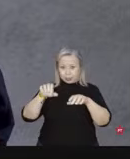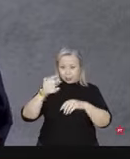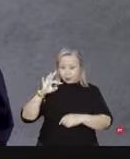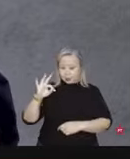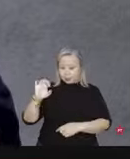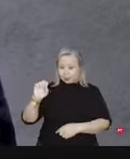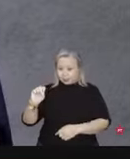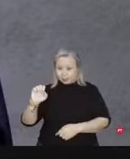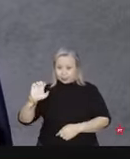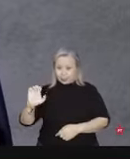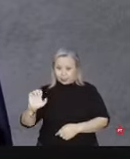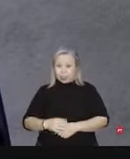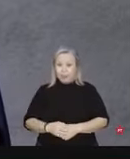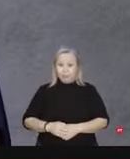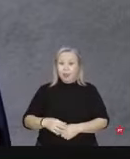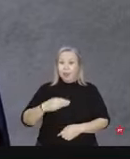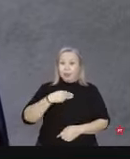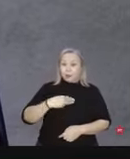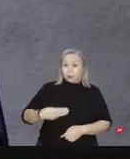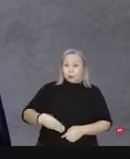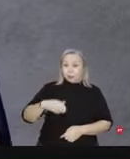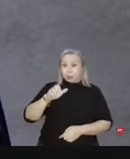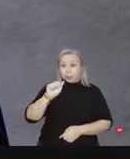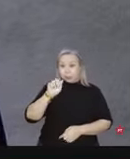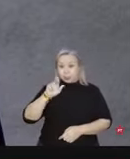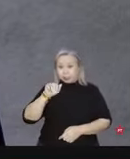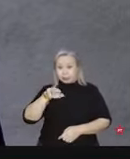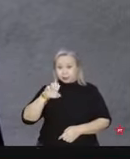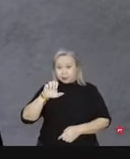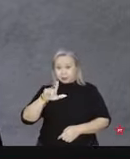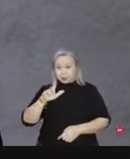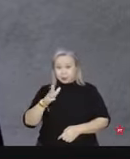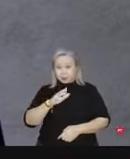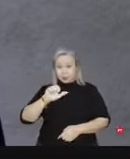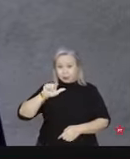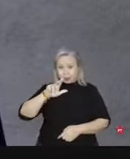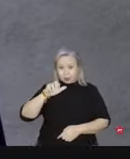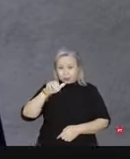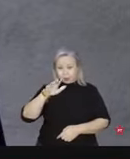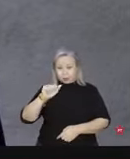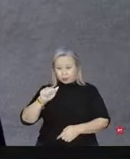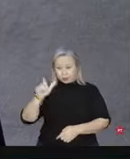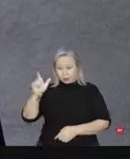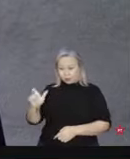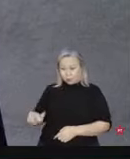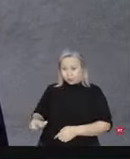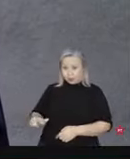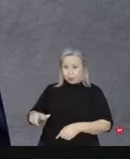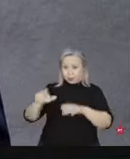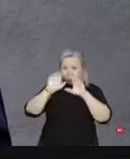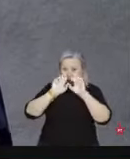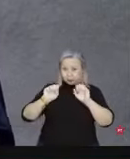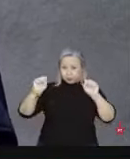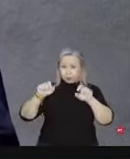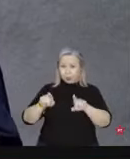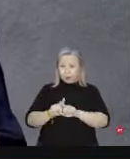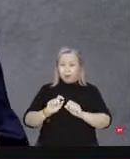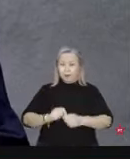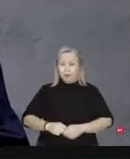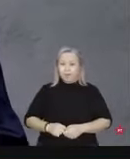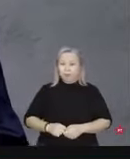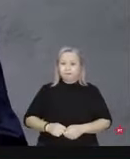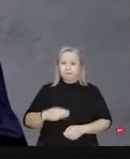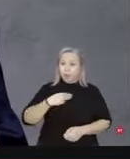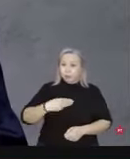Eleitoral, ministra Carmen Lúcia, também membro do Tribunal Superior Eleitoral, o ministro Dias Toffoli,